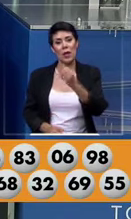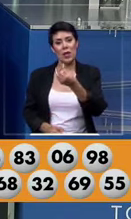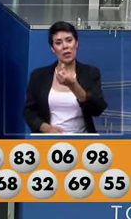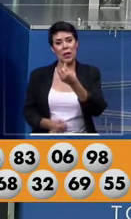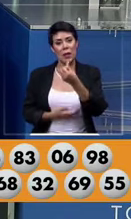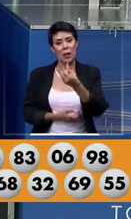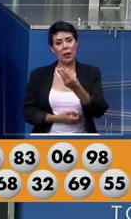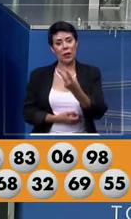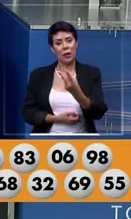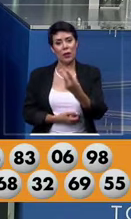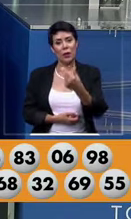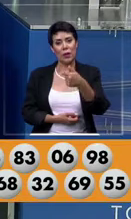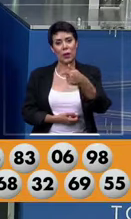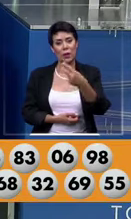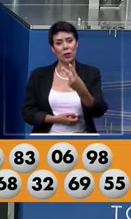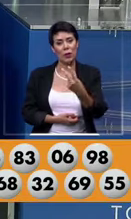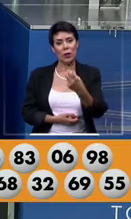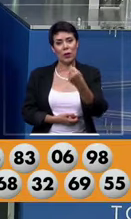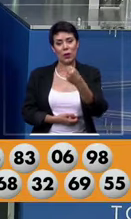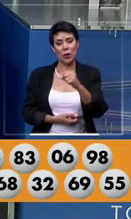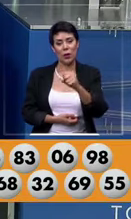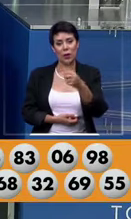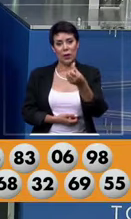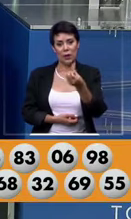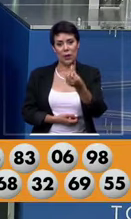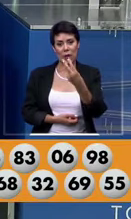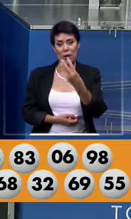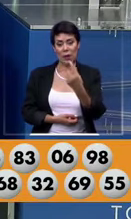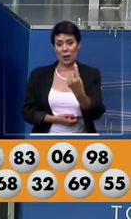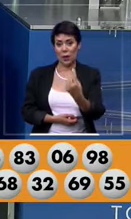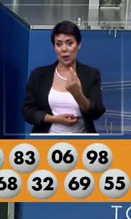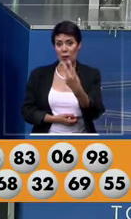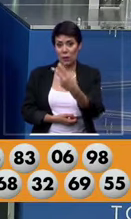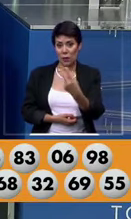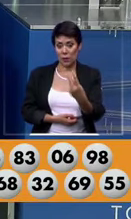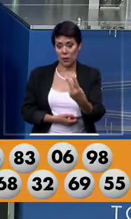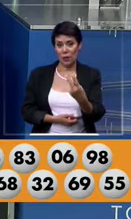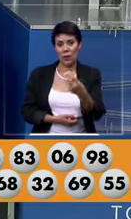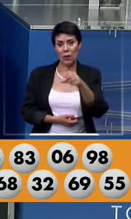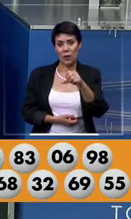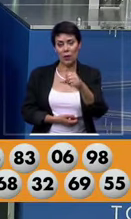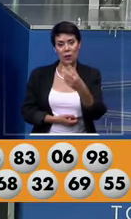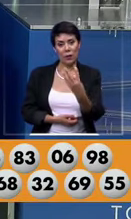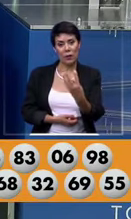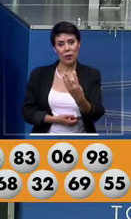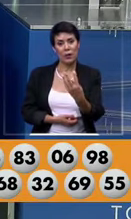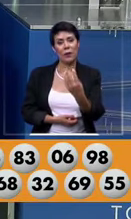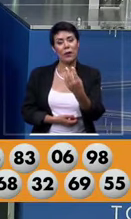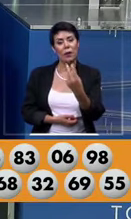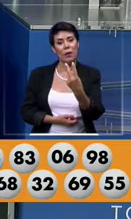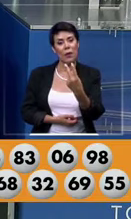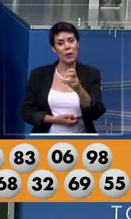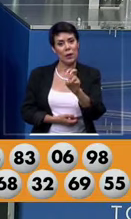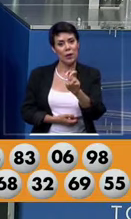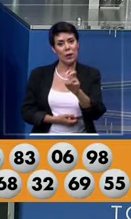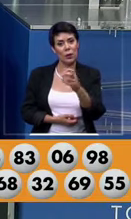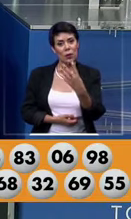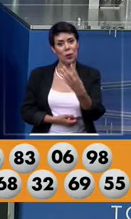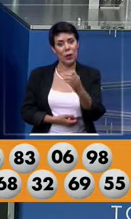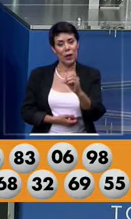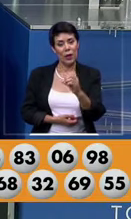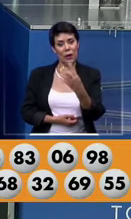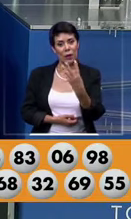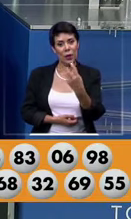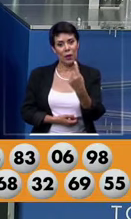00, 62, 72, 86, 31, 22, 94,